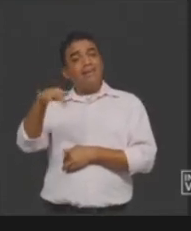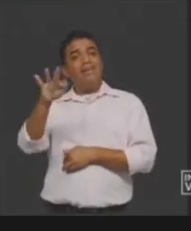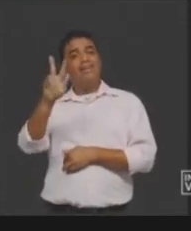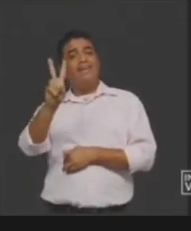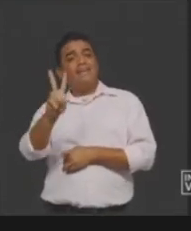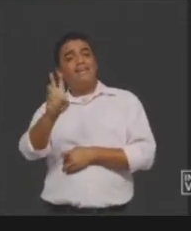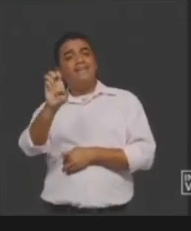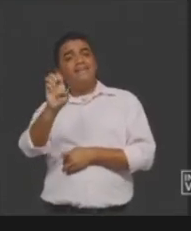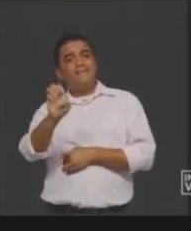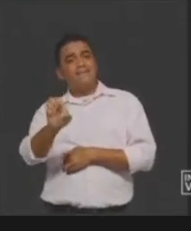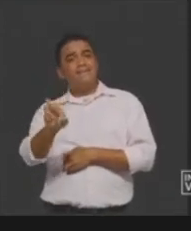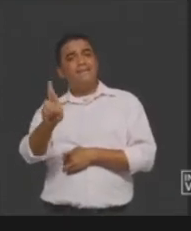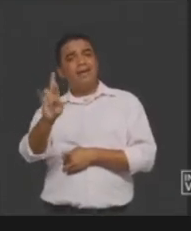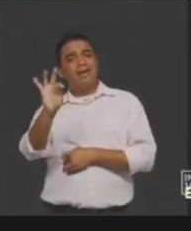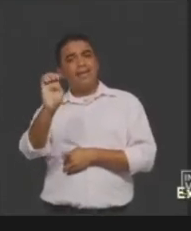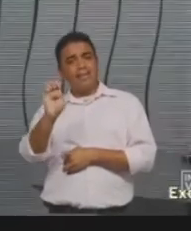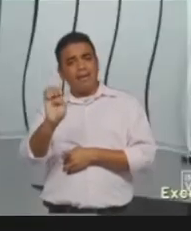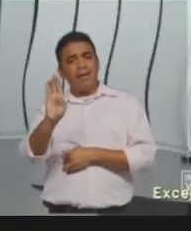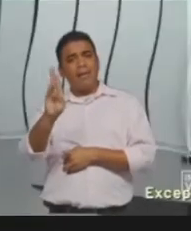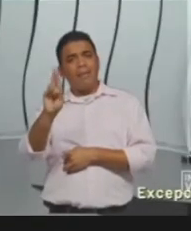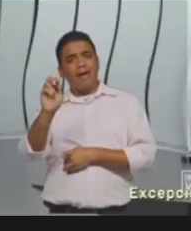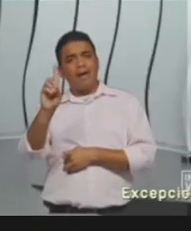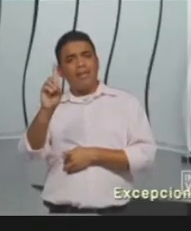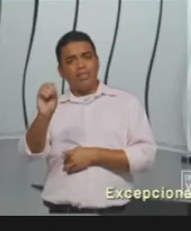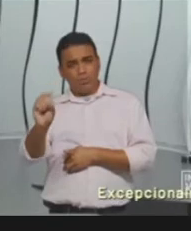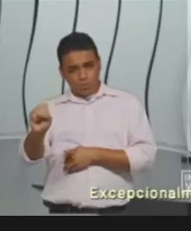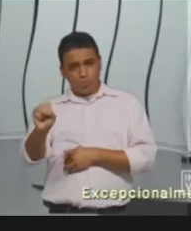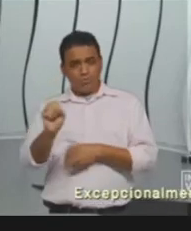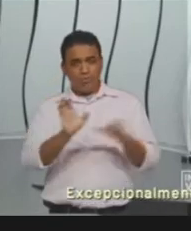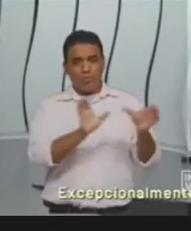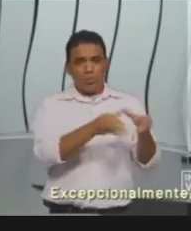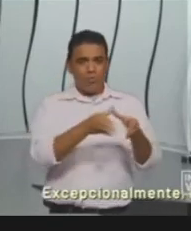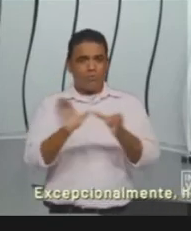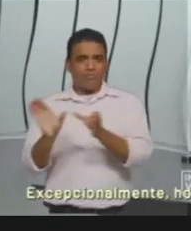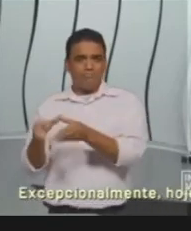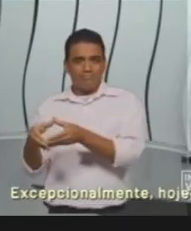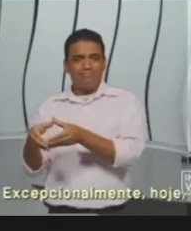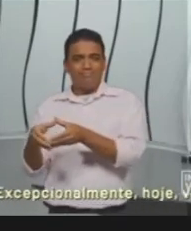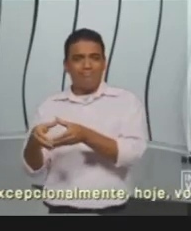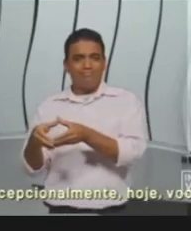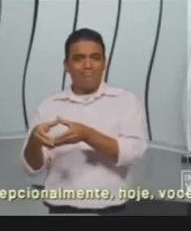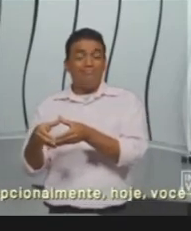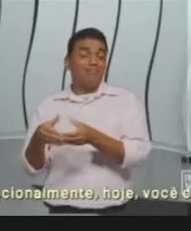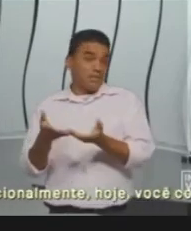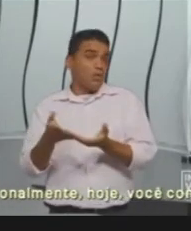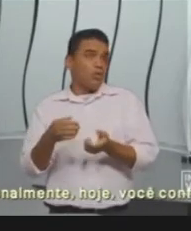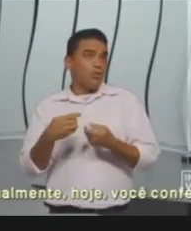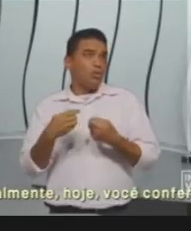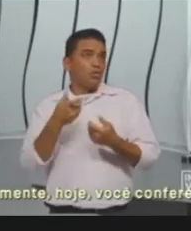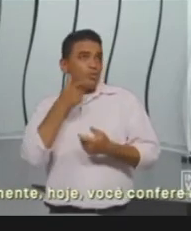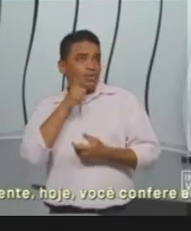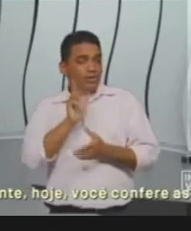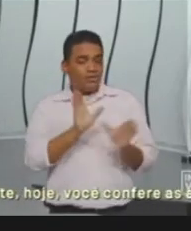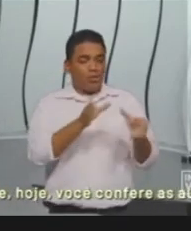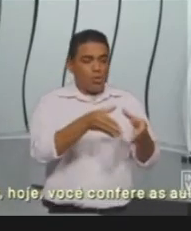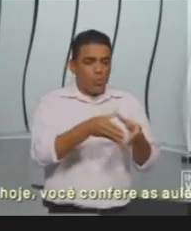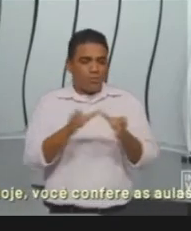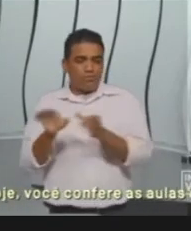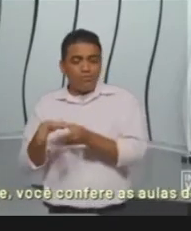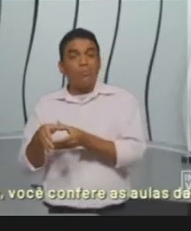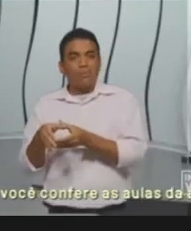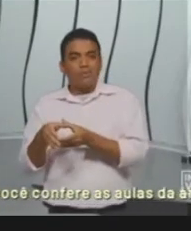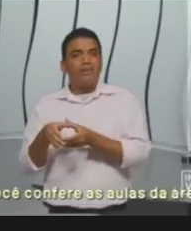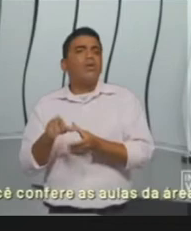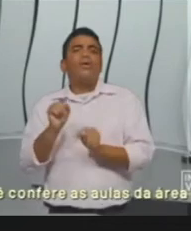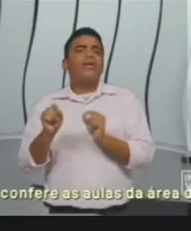taxonômico, mas ela é muito utilizada na prática didática para entendermos invertebrados e vertebrados. O